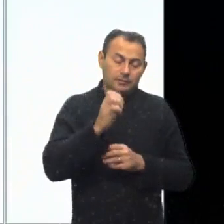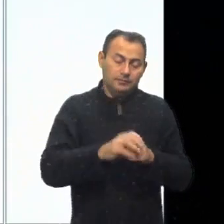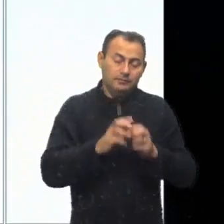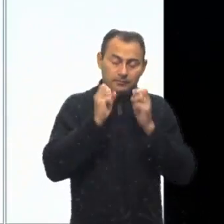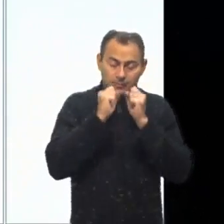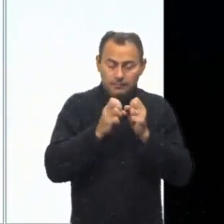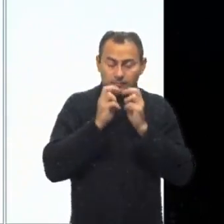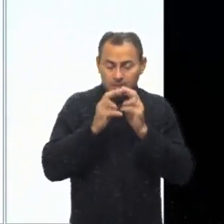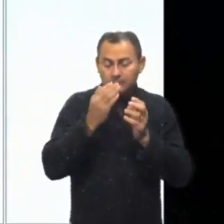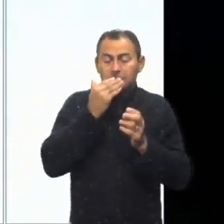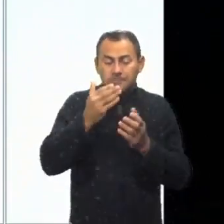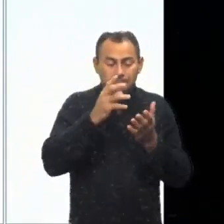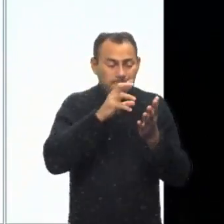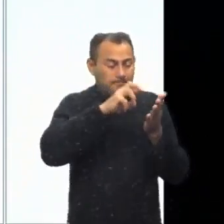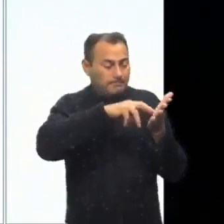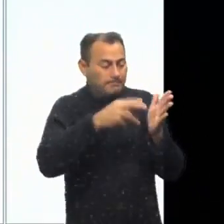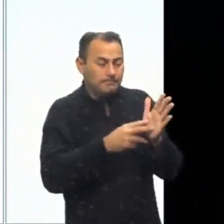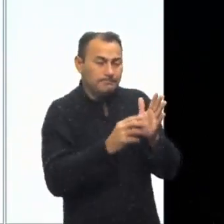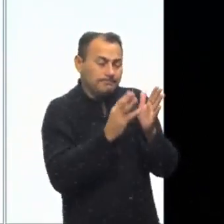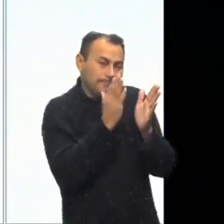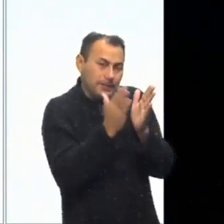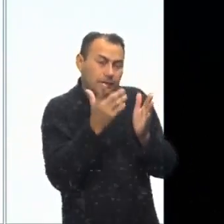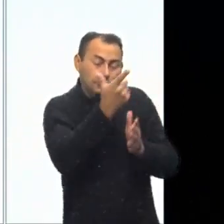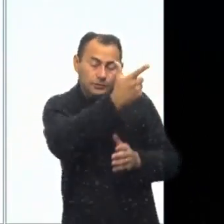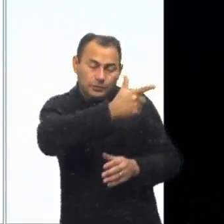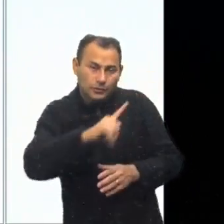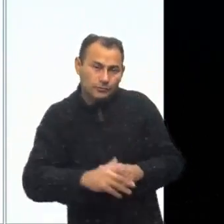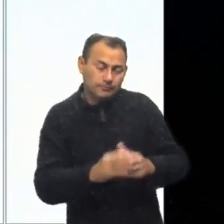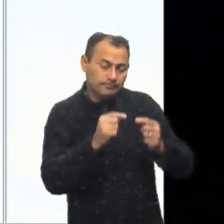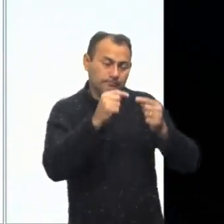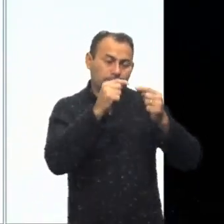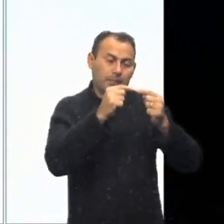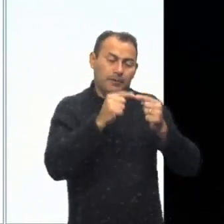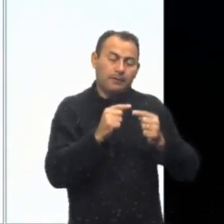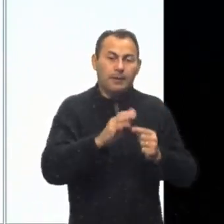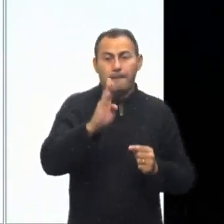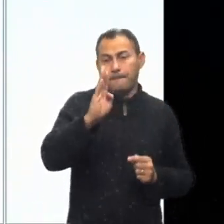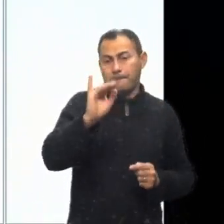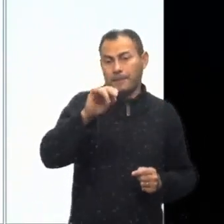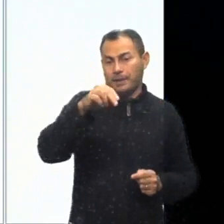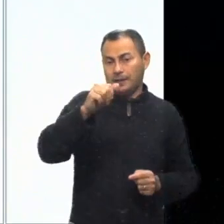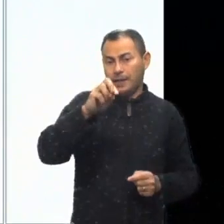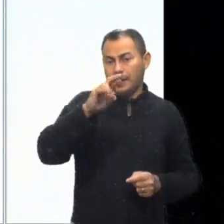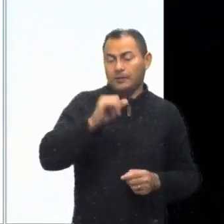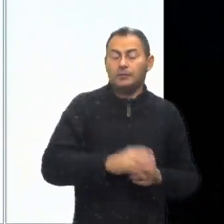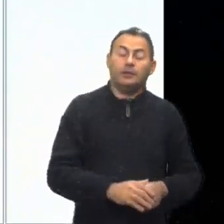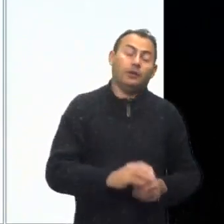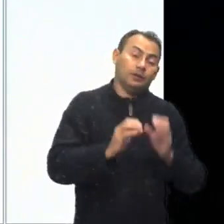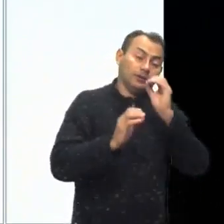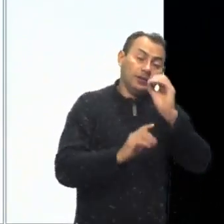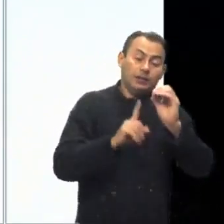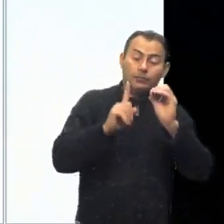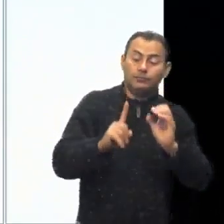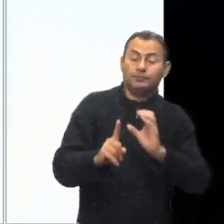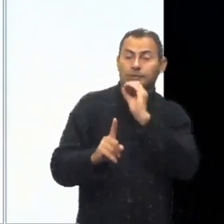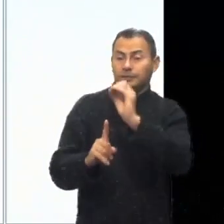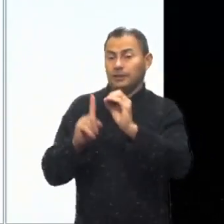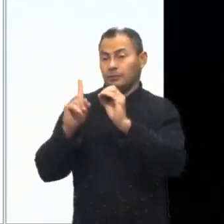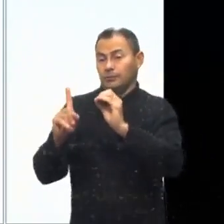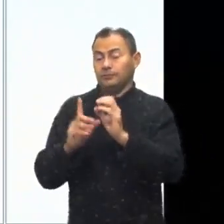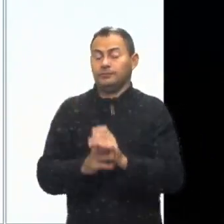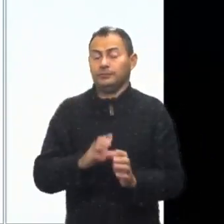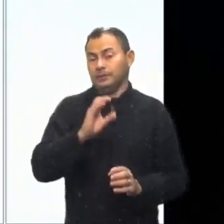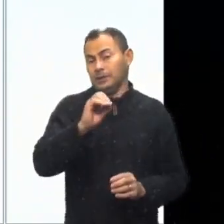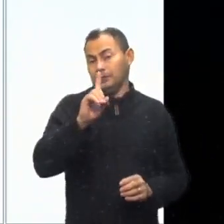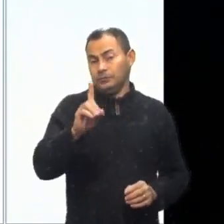Pediu para eu definir de novo a sequência binária. Vamos colocar, então, 1, 0, 1, 0. Uma sequência de